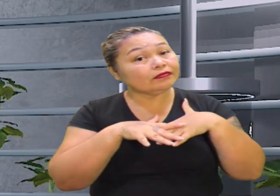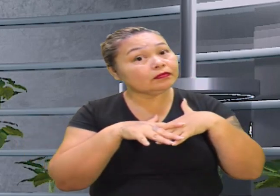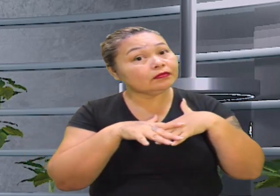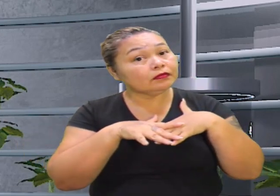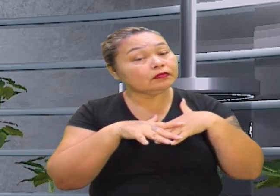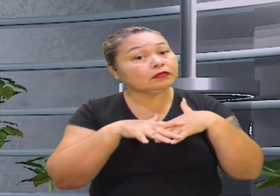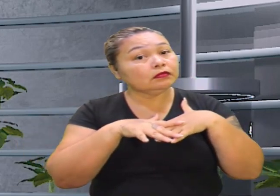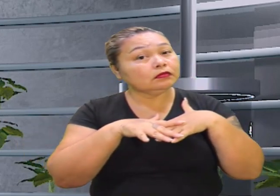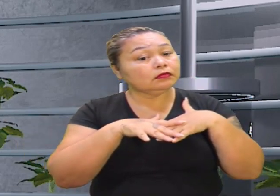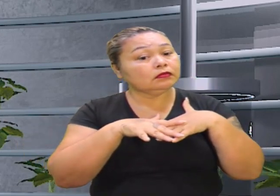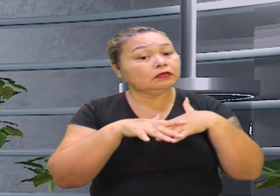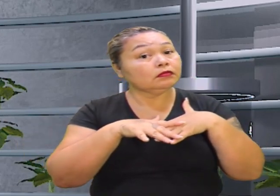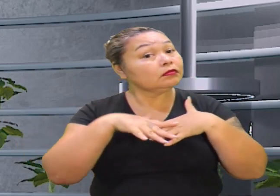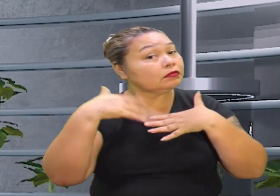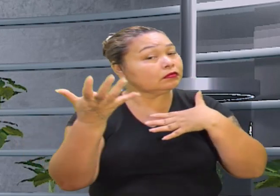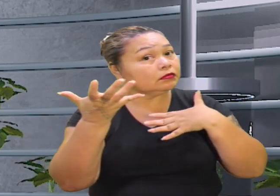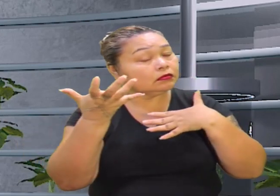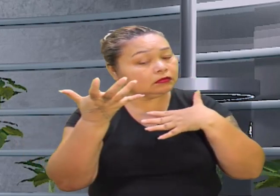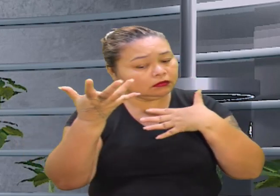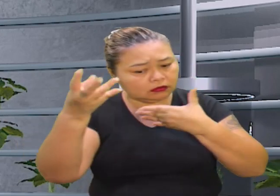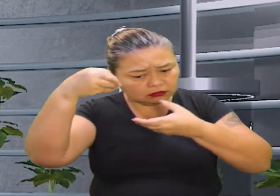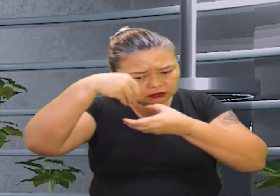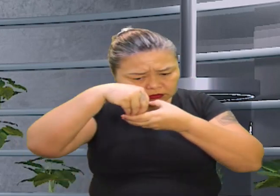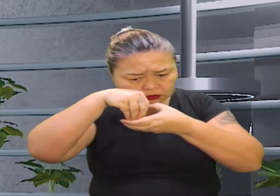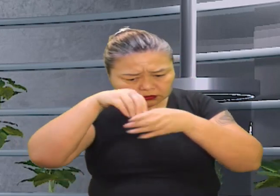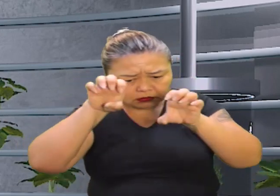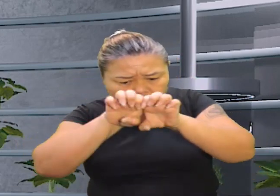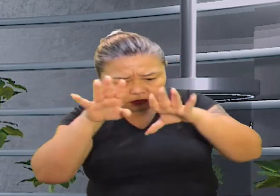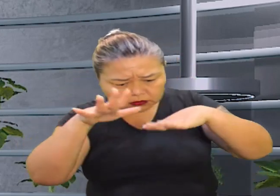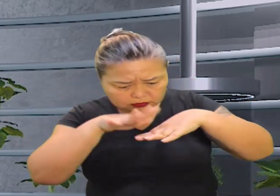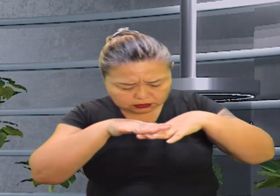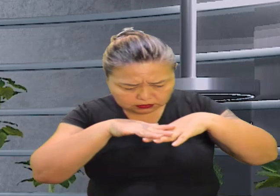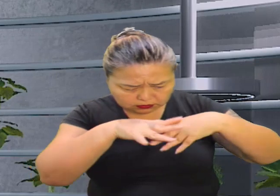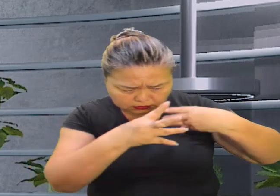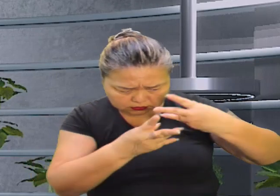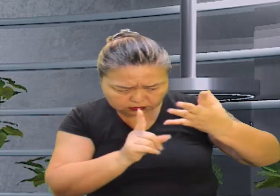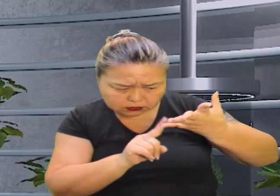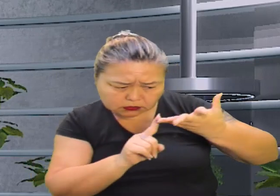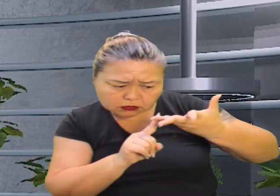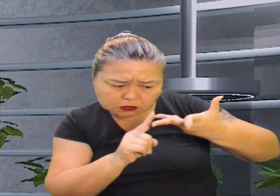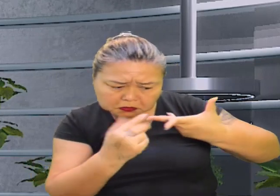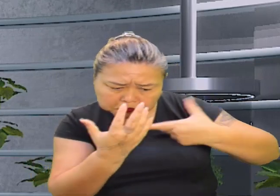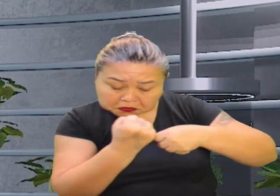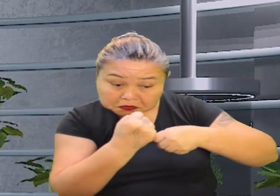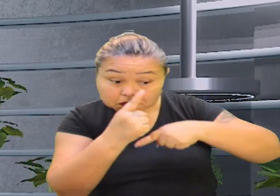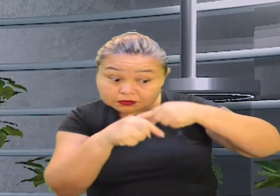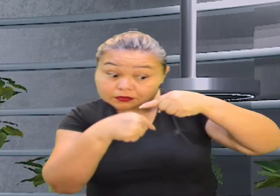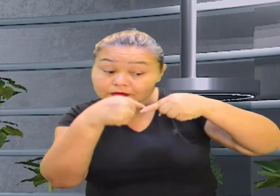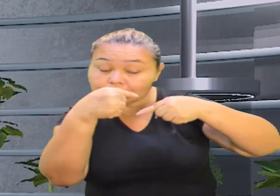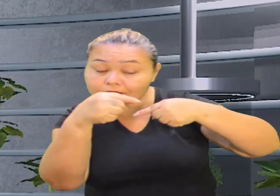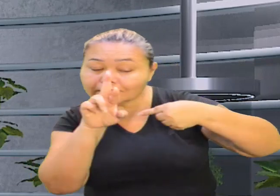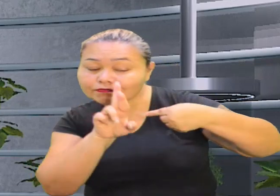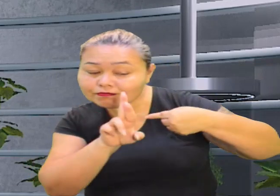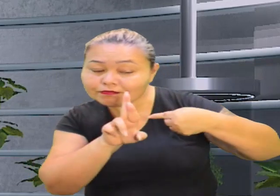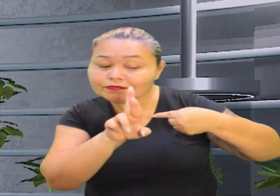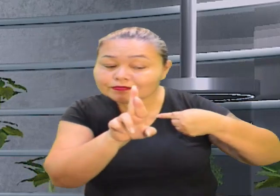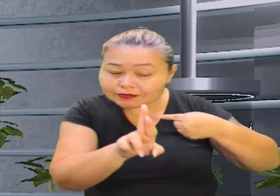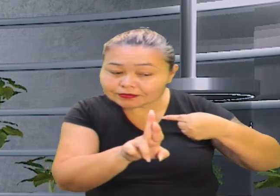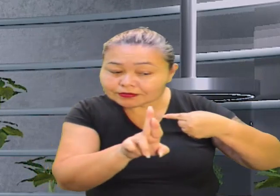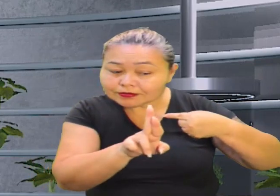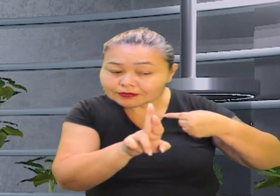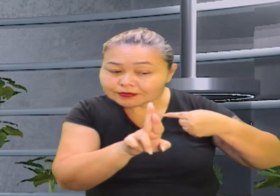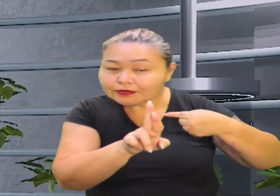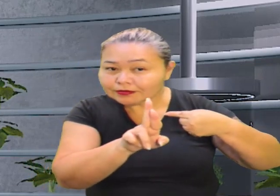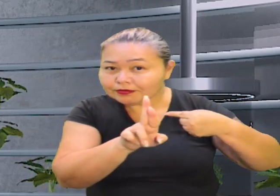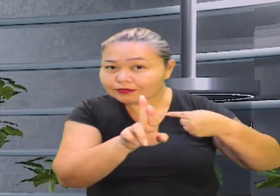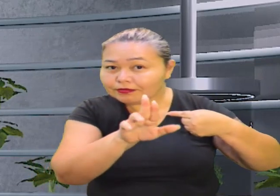eu espero, dentro daquela equação matemática, um determinado evento. Que nós vamos falar lá, que evento